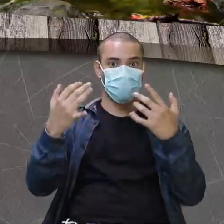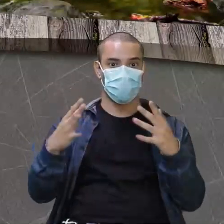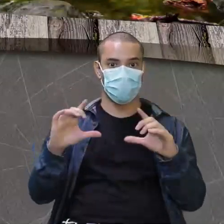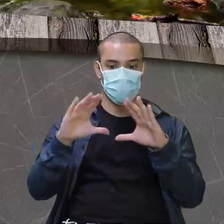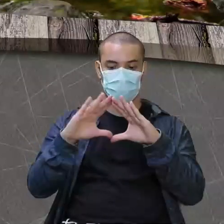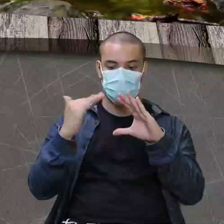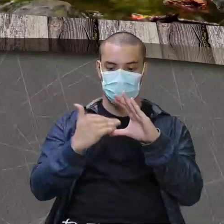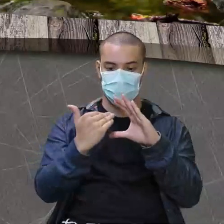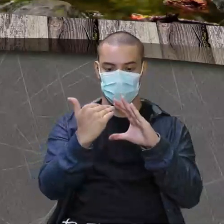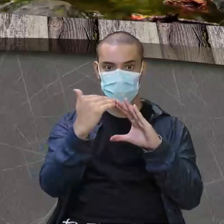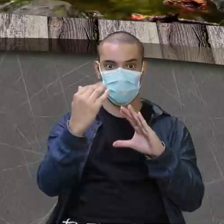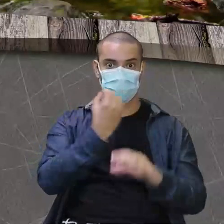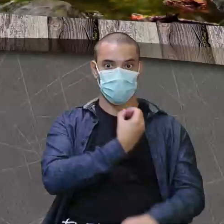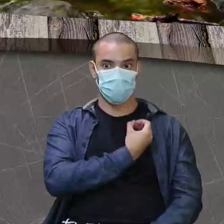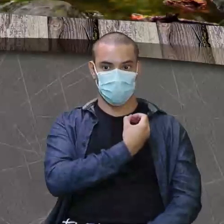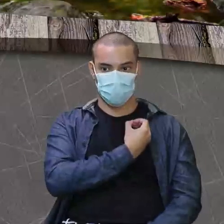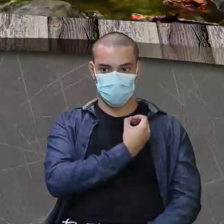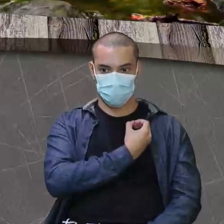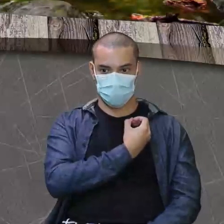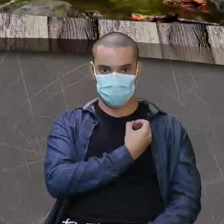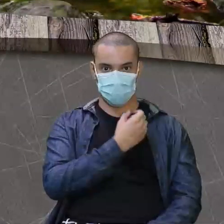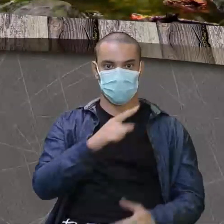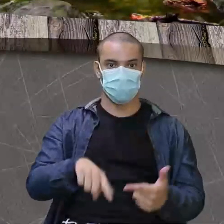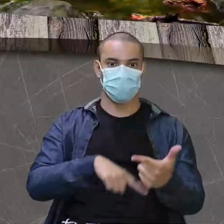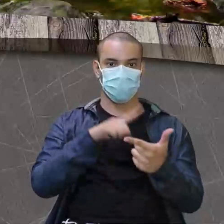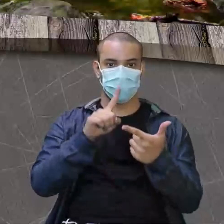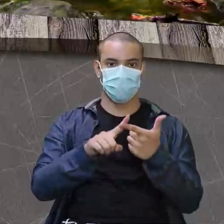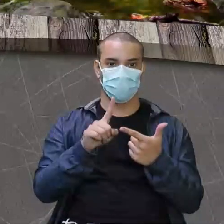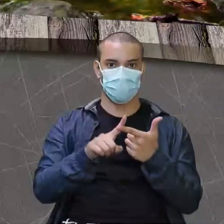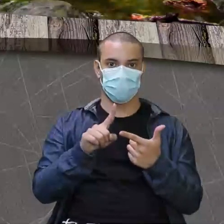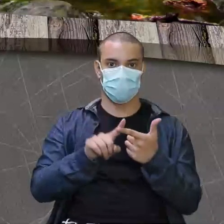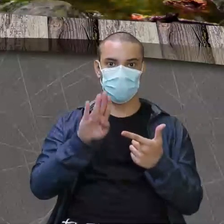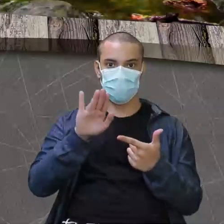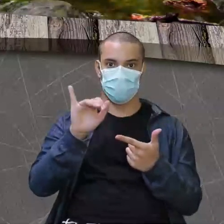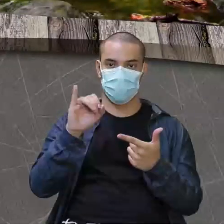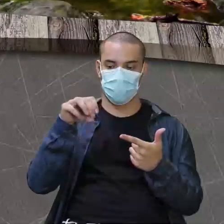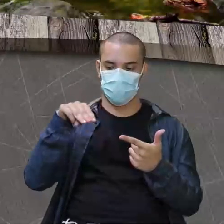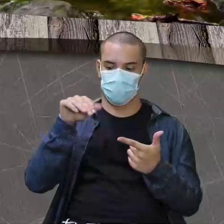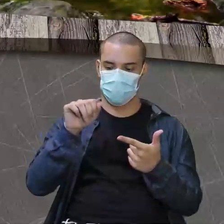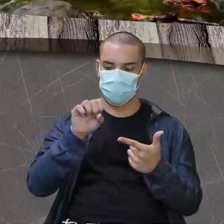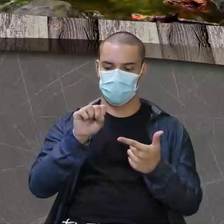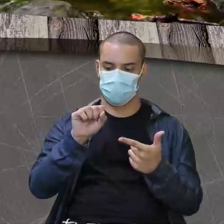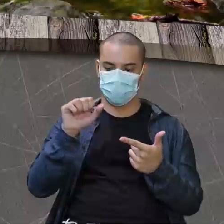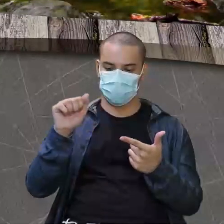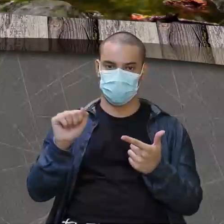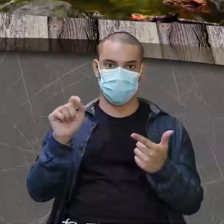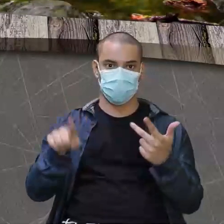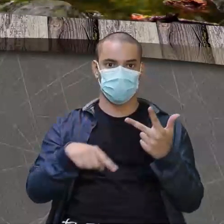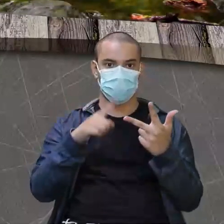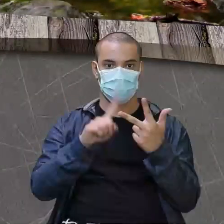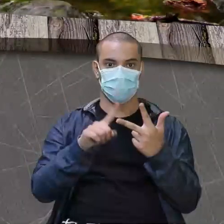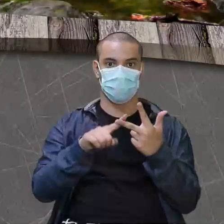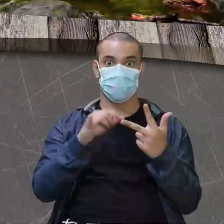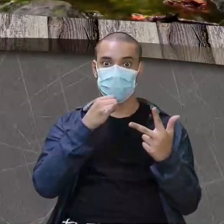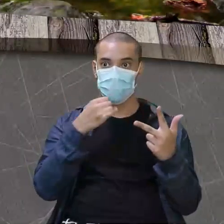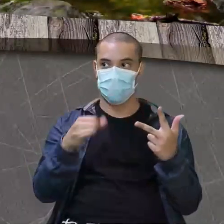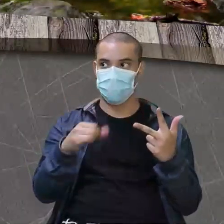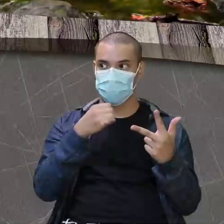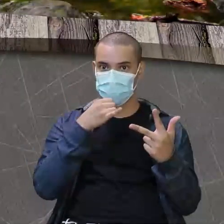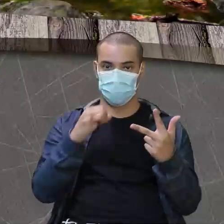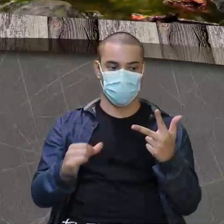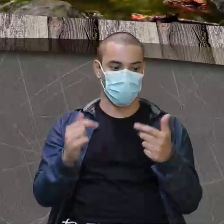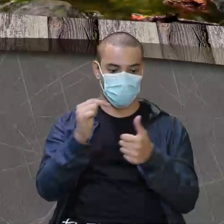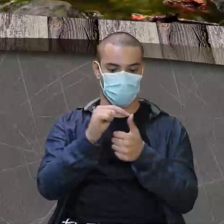pirâmide de números, pirâmide de biomassa e a pirâmide de